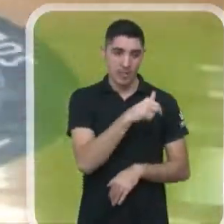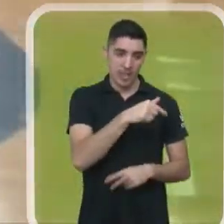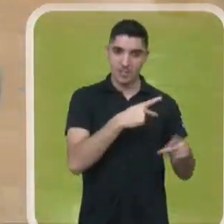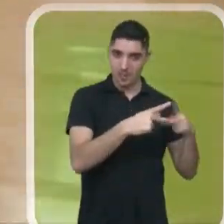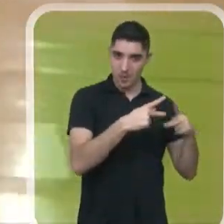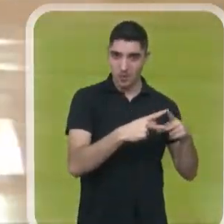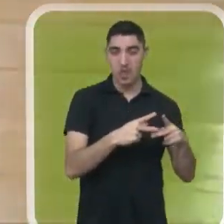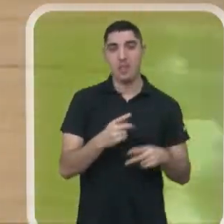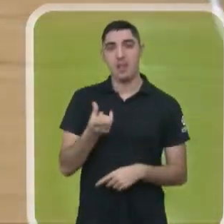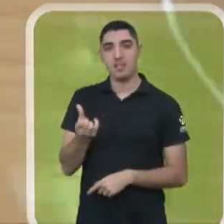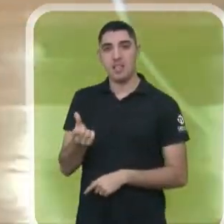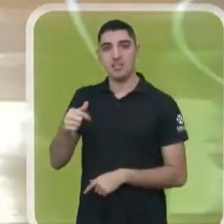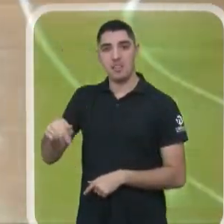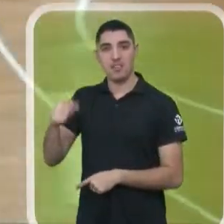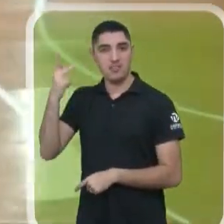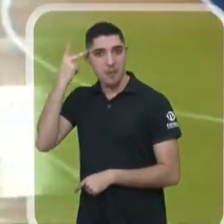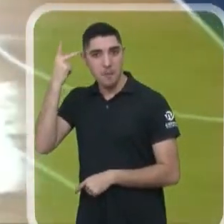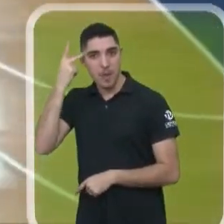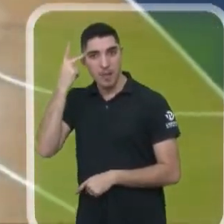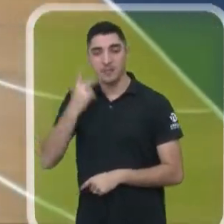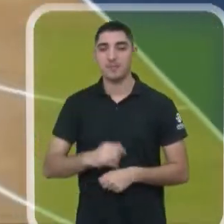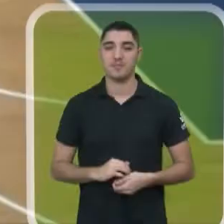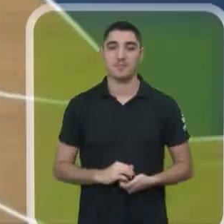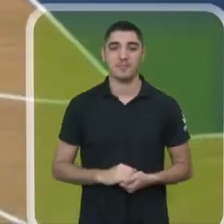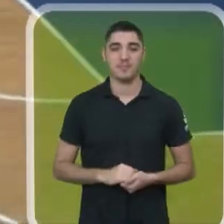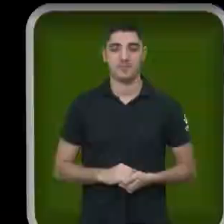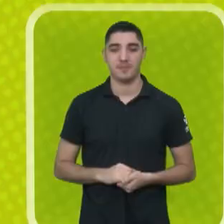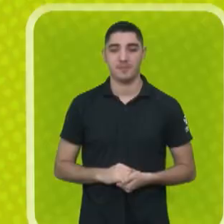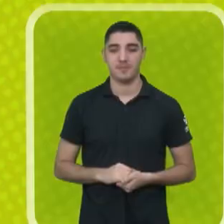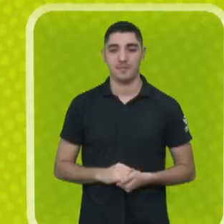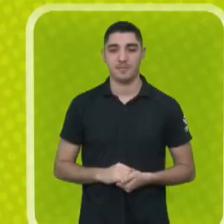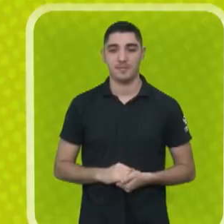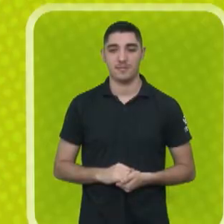São José 67 São Paulo